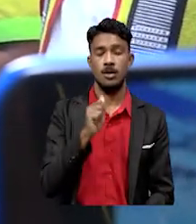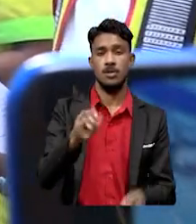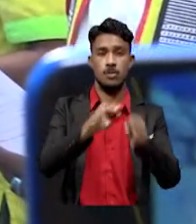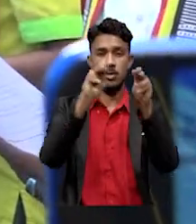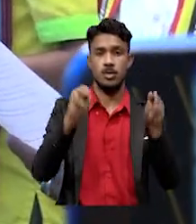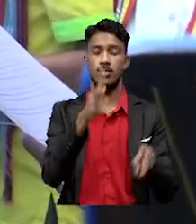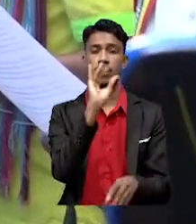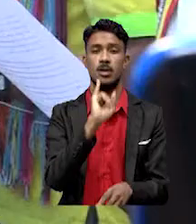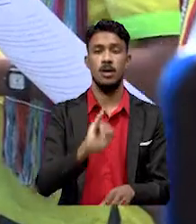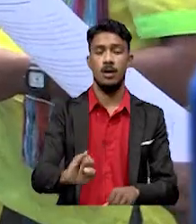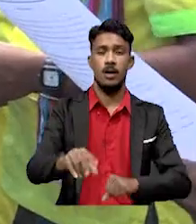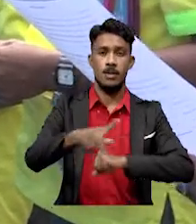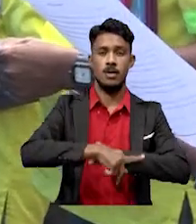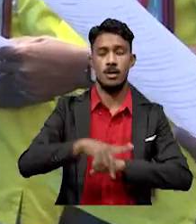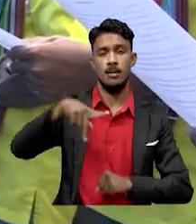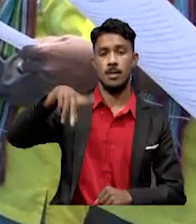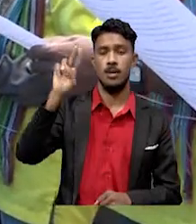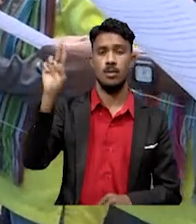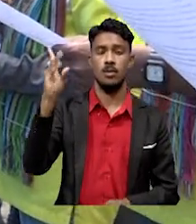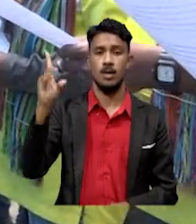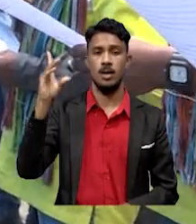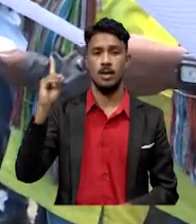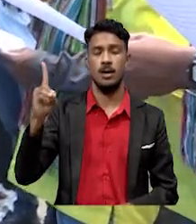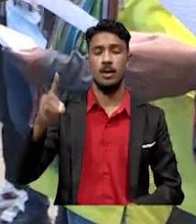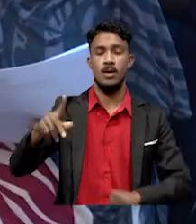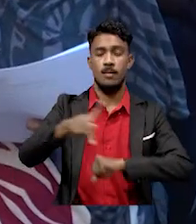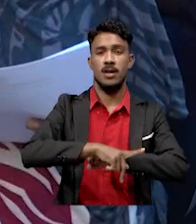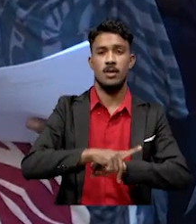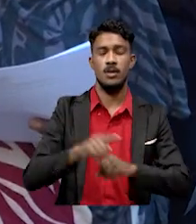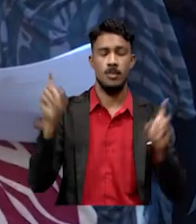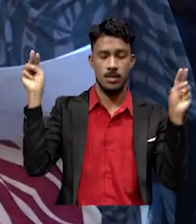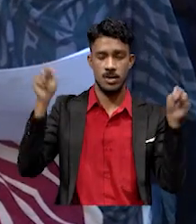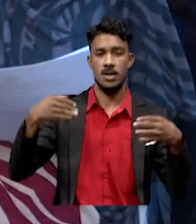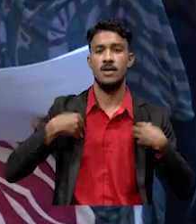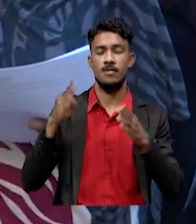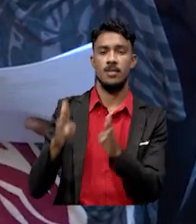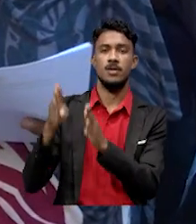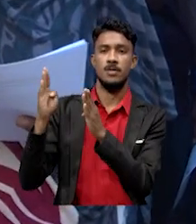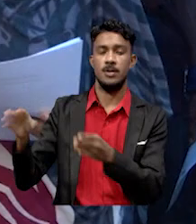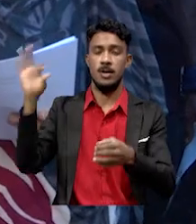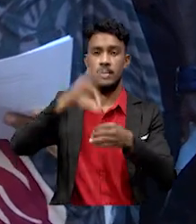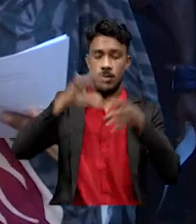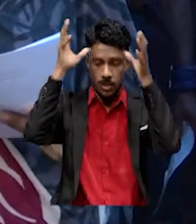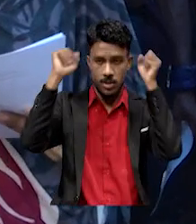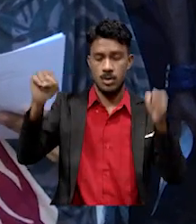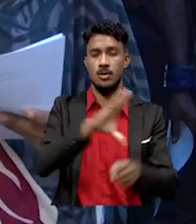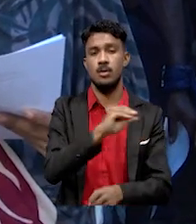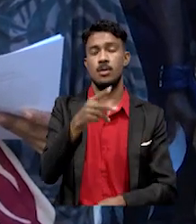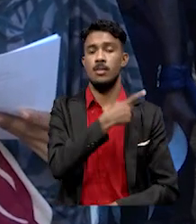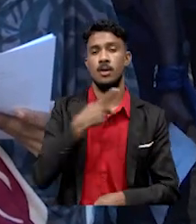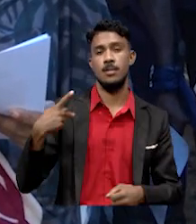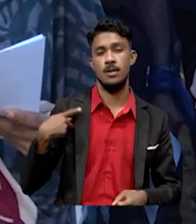PUDD Silvestre Xavier Sufa Teten, partido precisa de preparação para a eleição presidencial no parlamentar, também